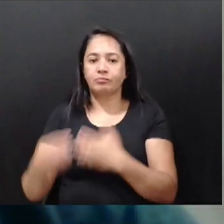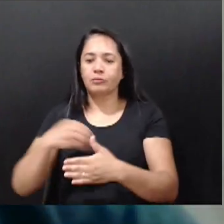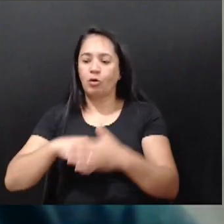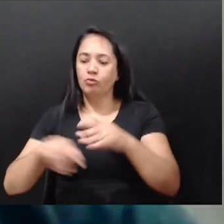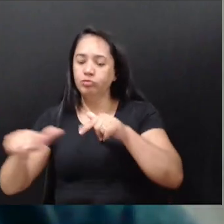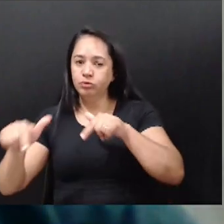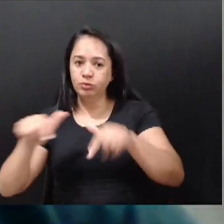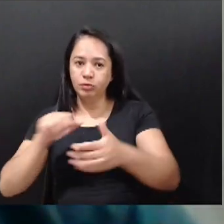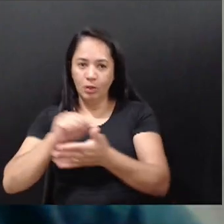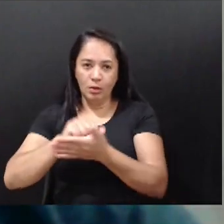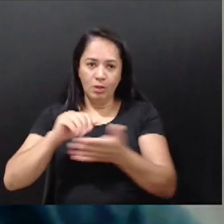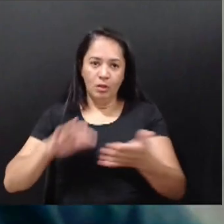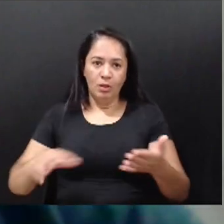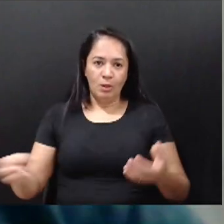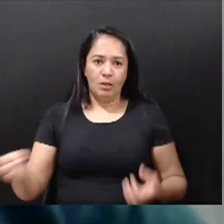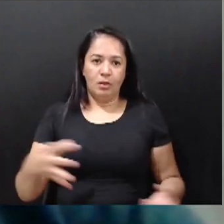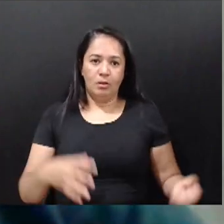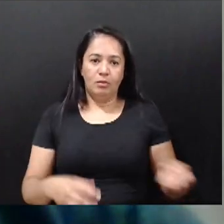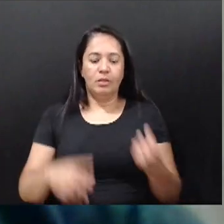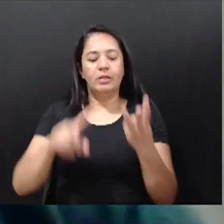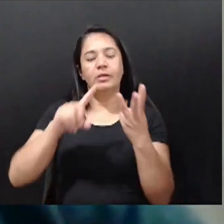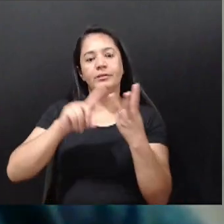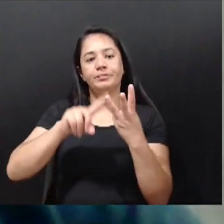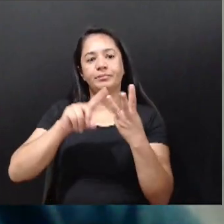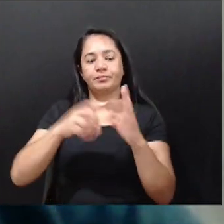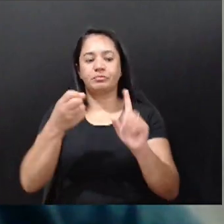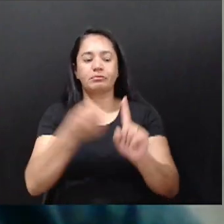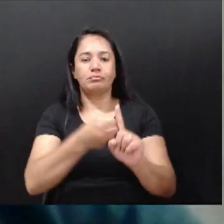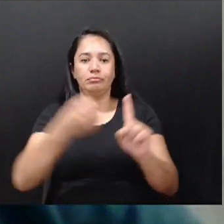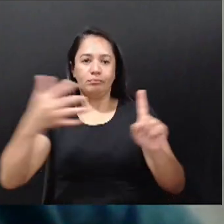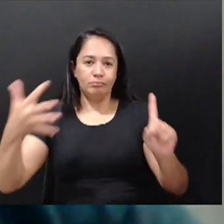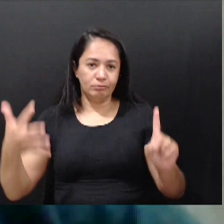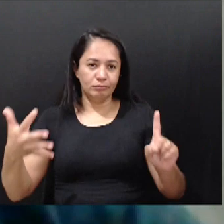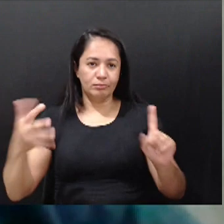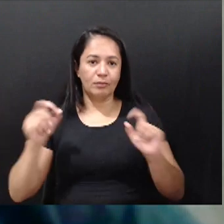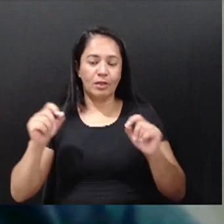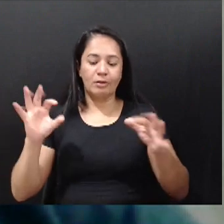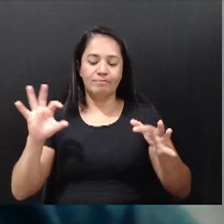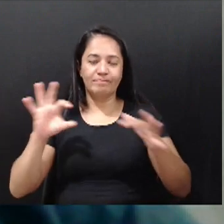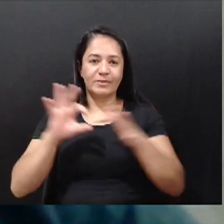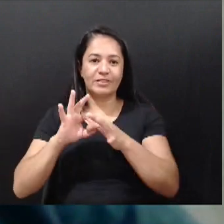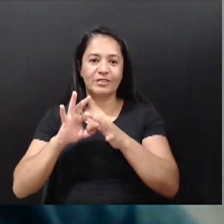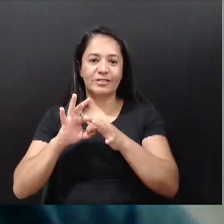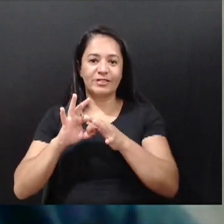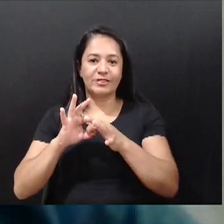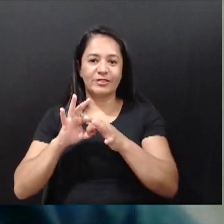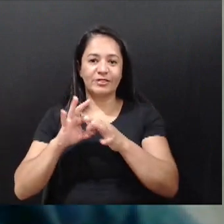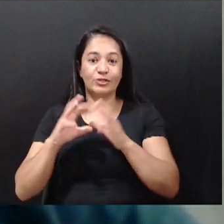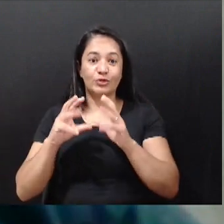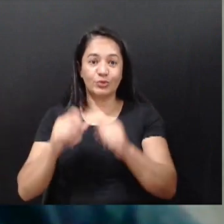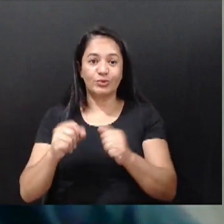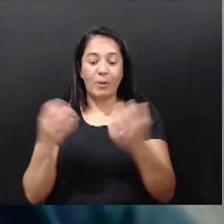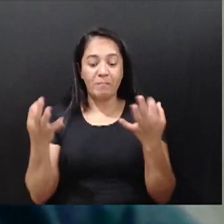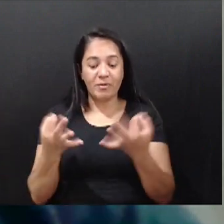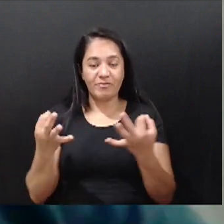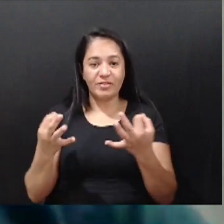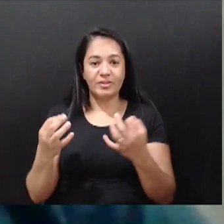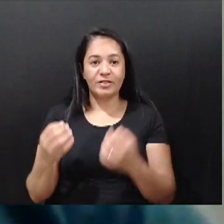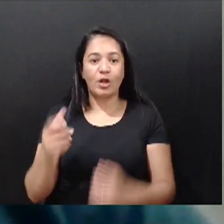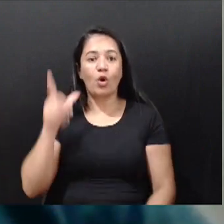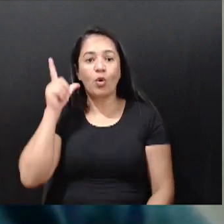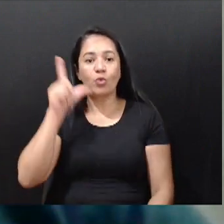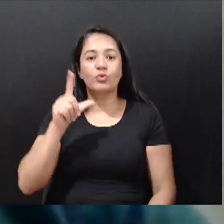inovação, e a extensão é justamente aonde se encaixa o Clique Verde perfeitamente, que é poder disponibilizar para a população